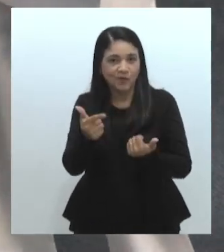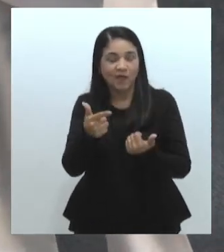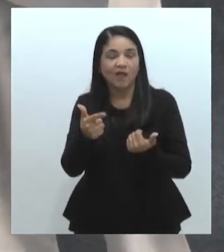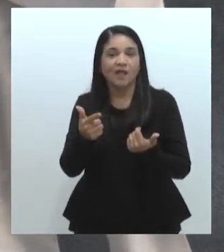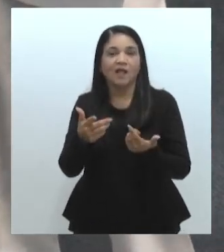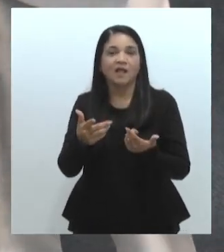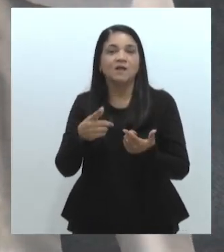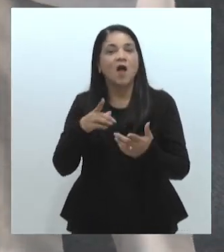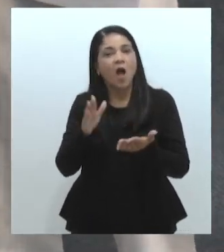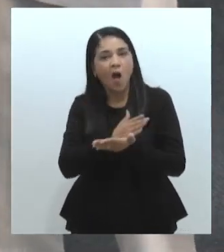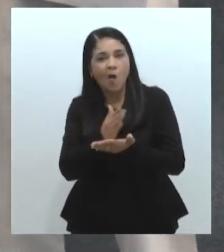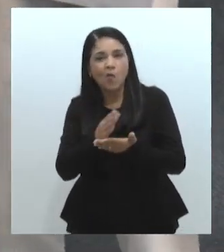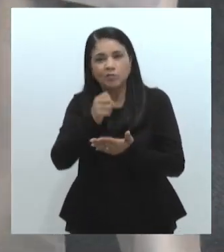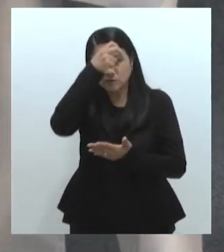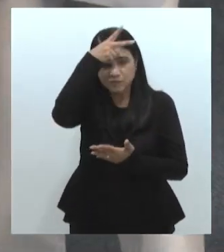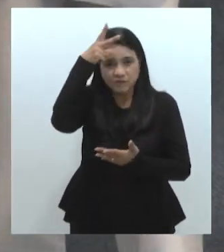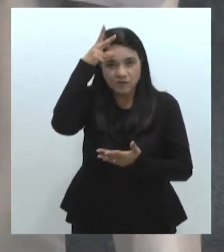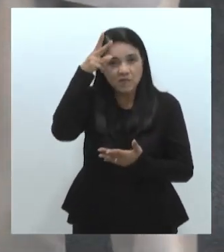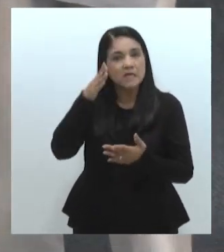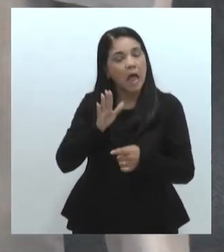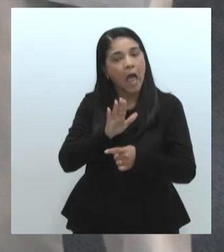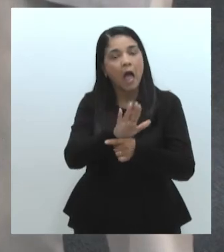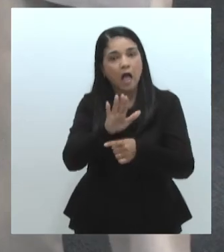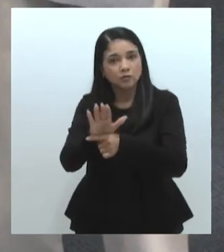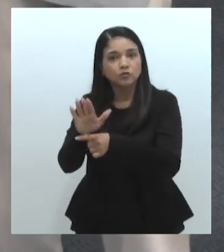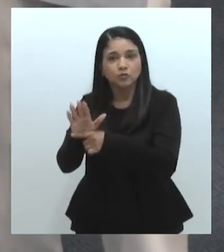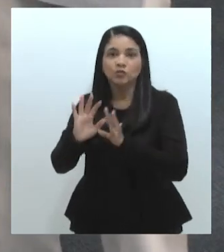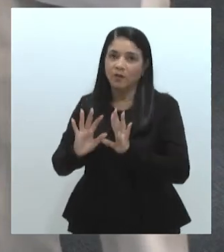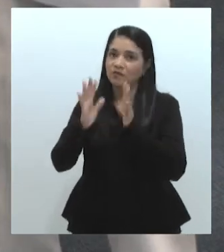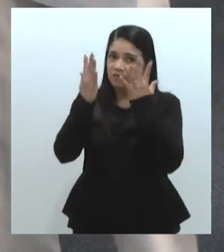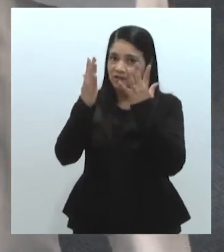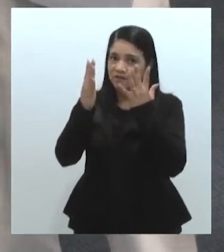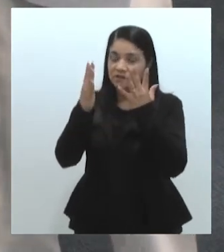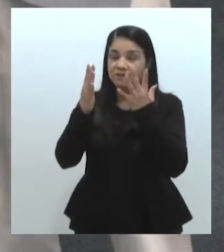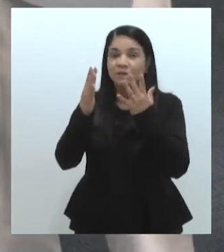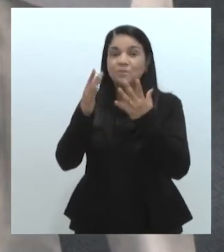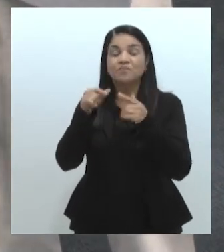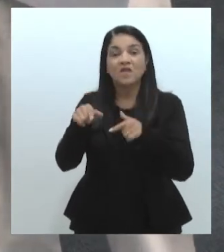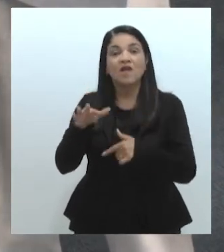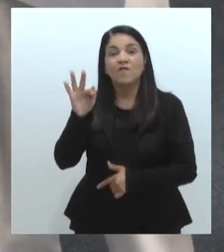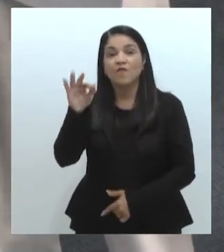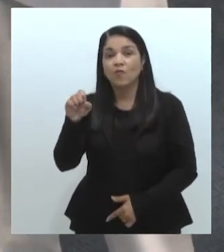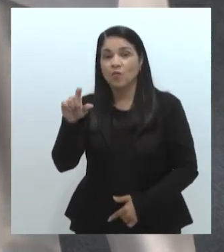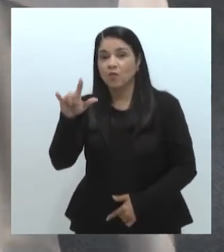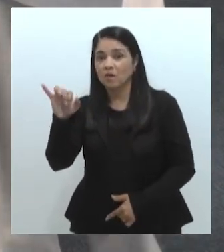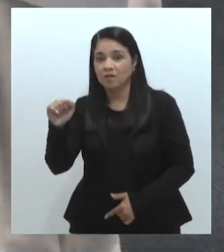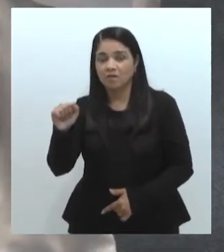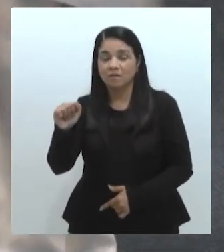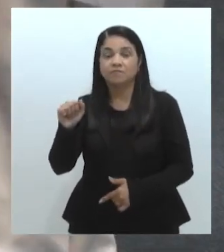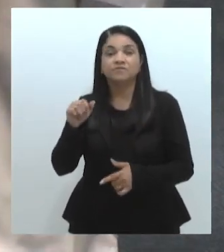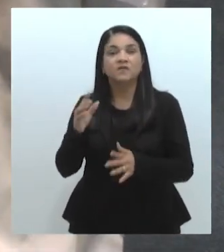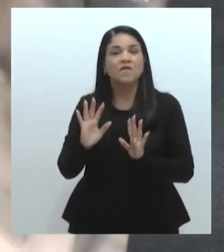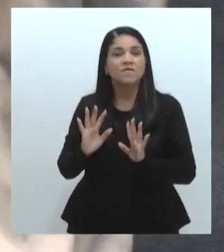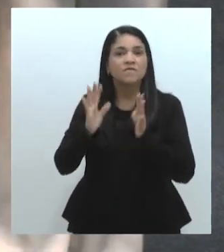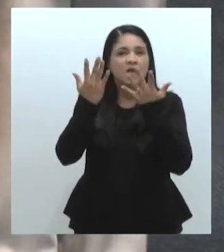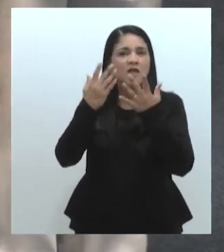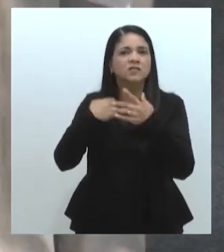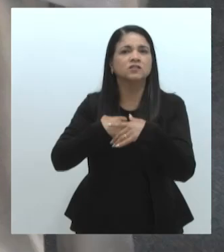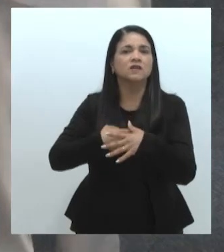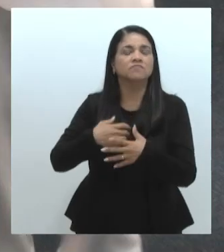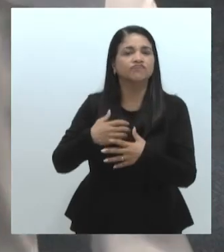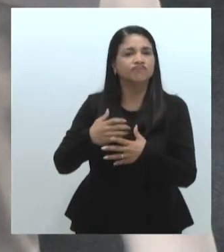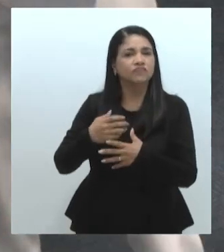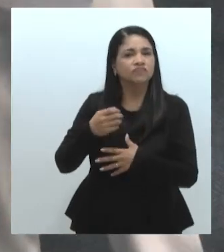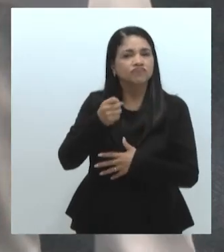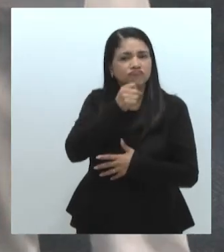fluminense, que algumas prefeituras abarcam essas festividades. A folia ela é uma das festas mais antigas do nosso estado e